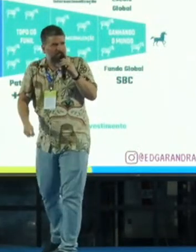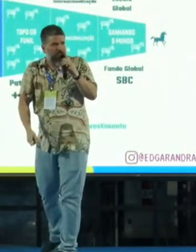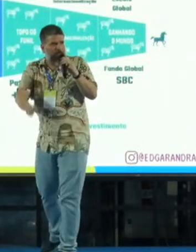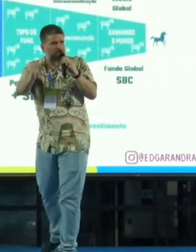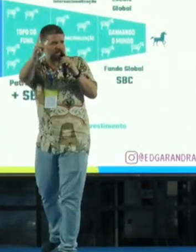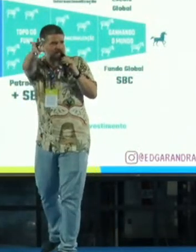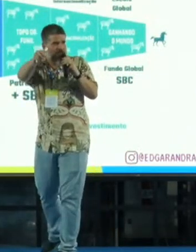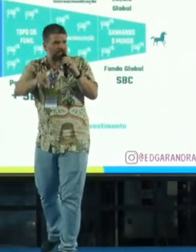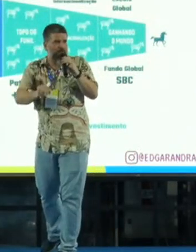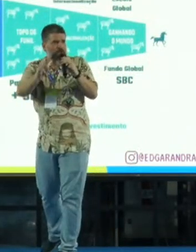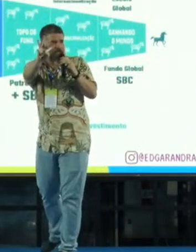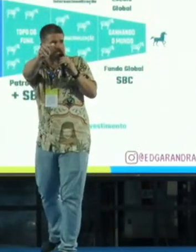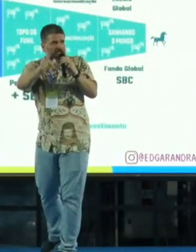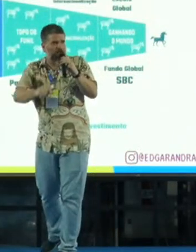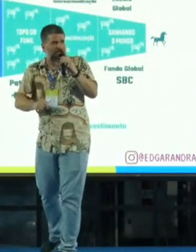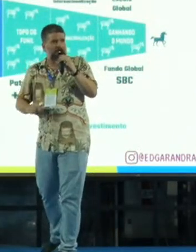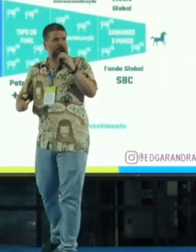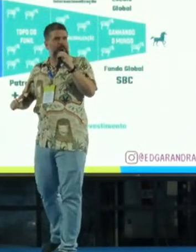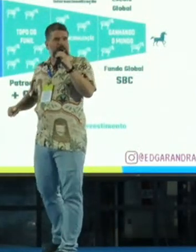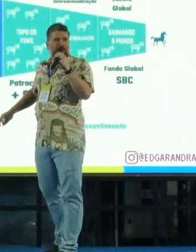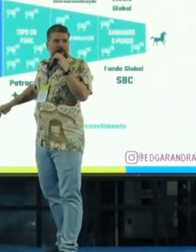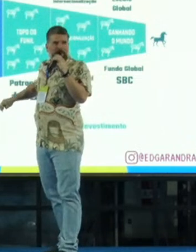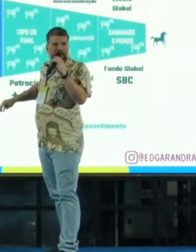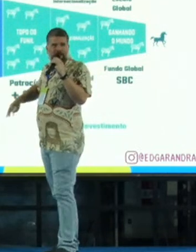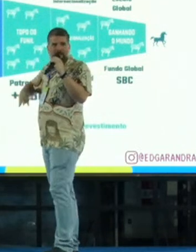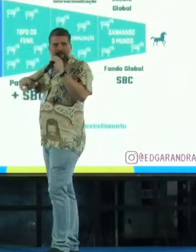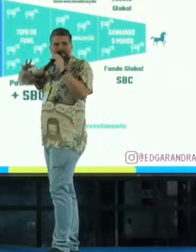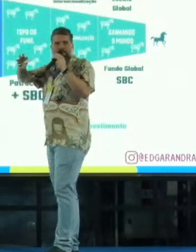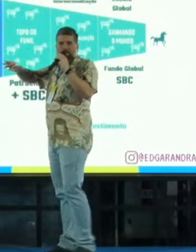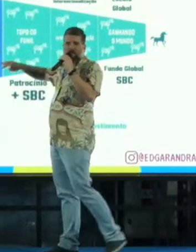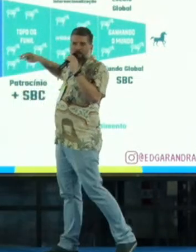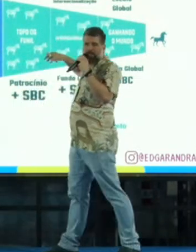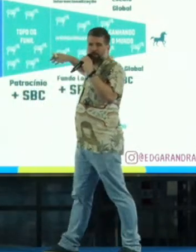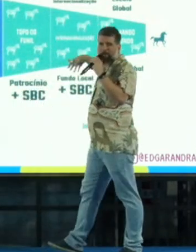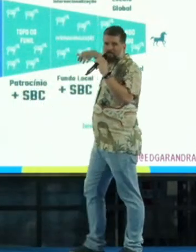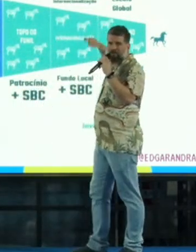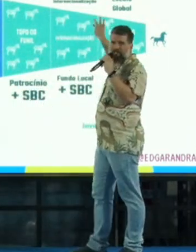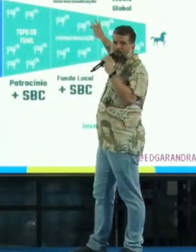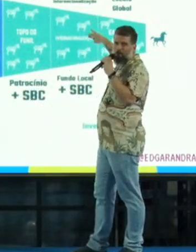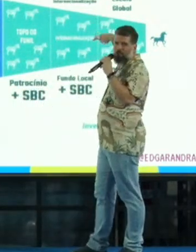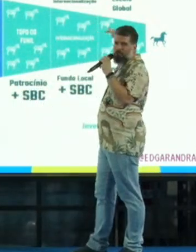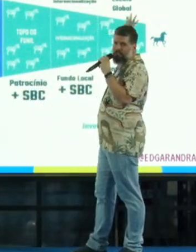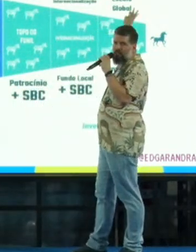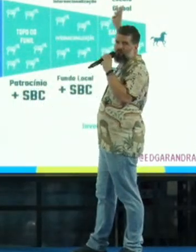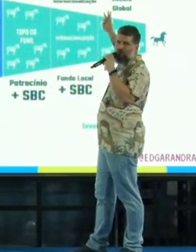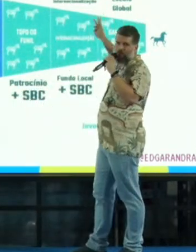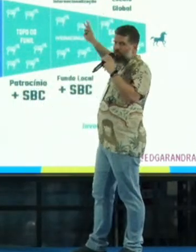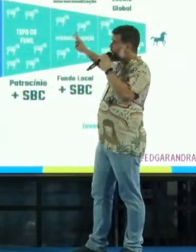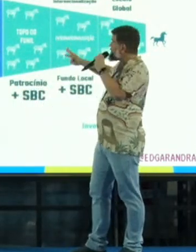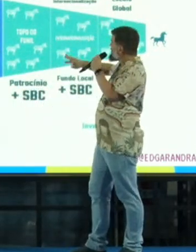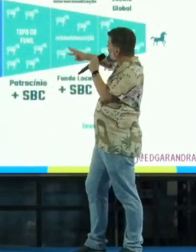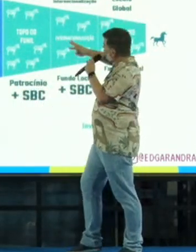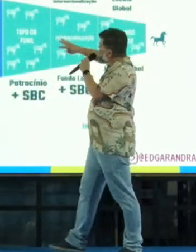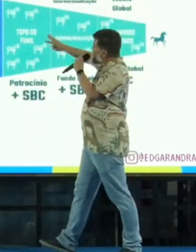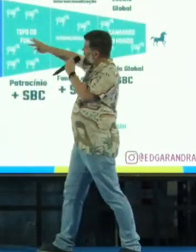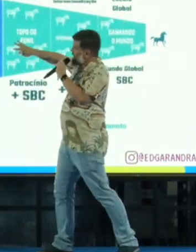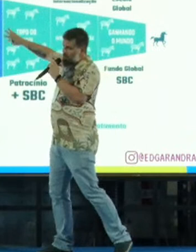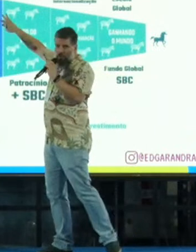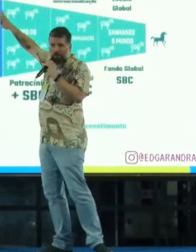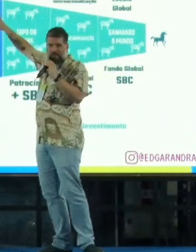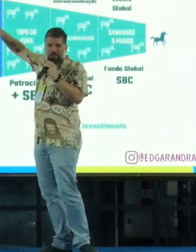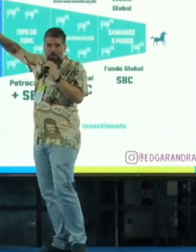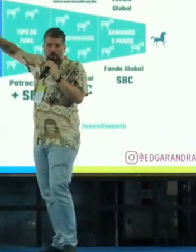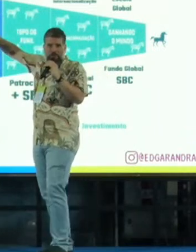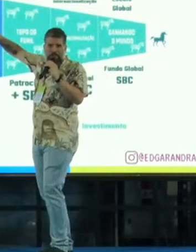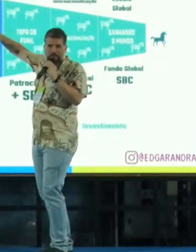né? Você bota lá as micharias lá na mão da galera e aí reza para escapar do Vale da Morte e ver se dá alguma coisa.